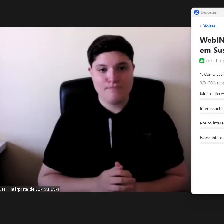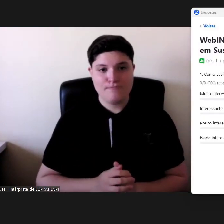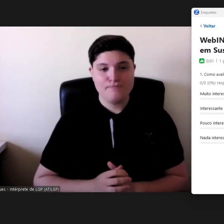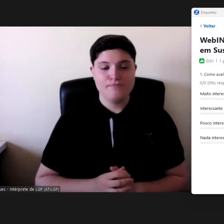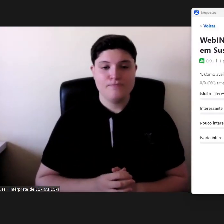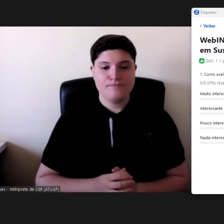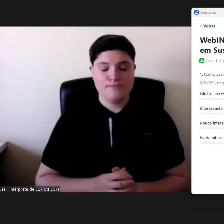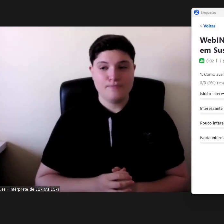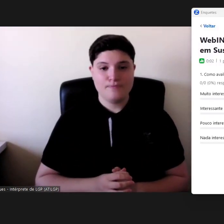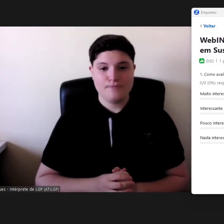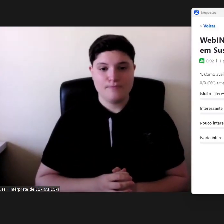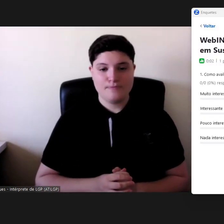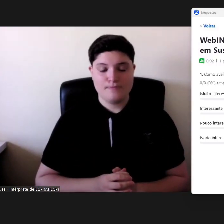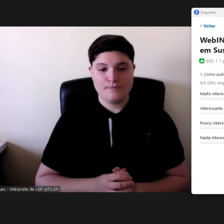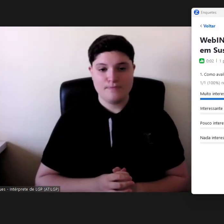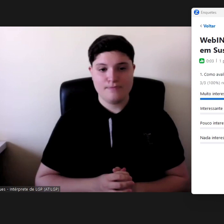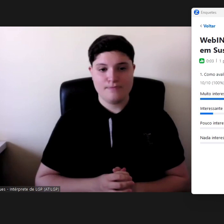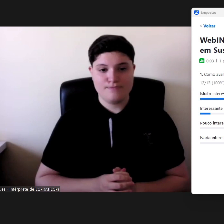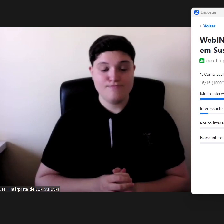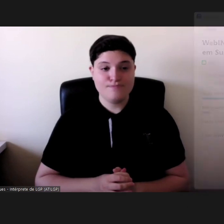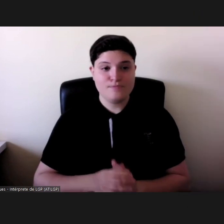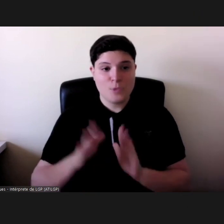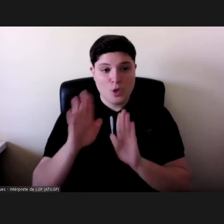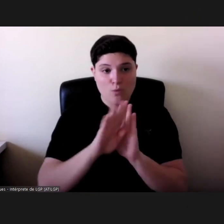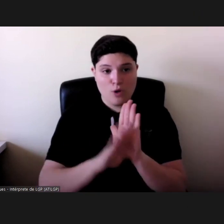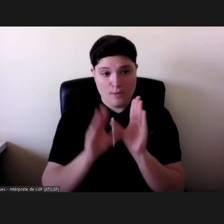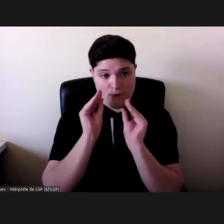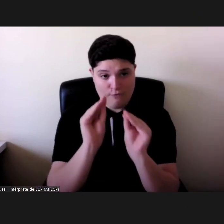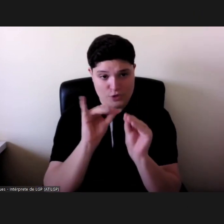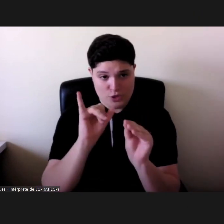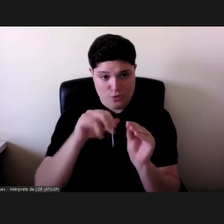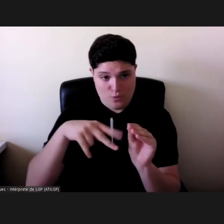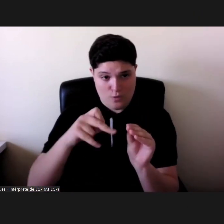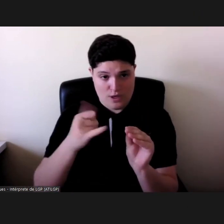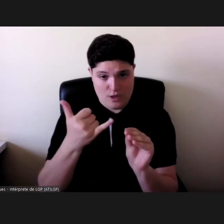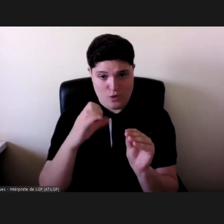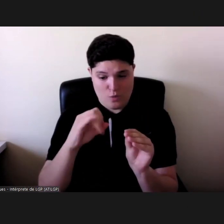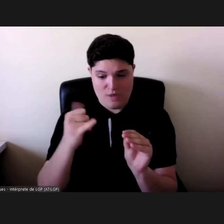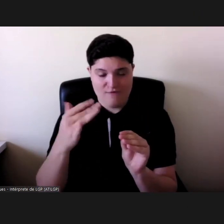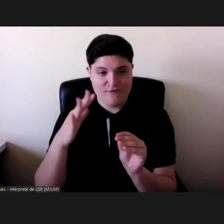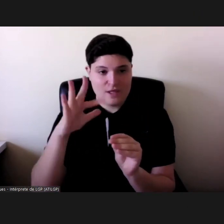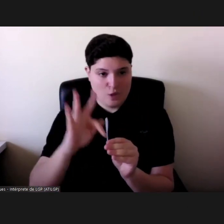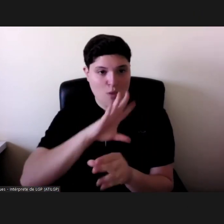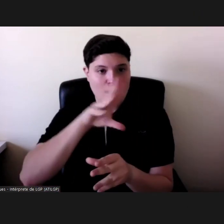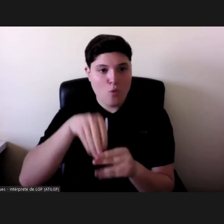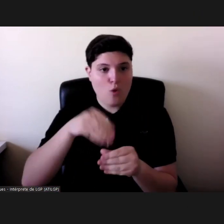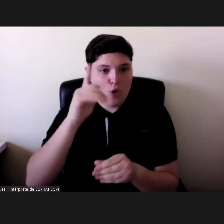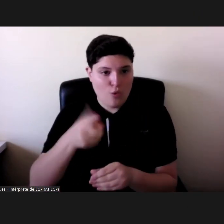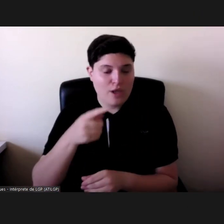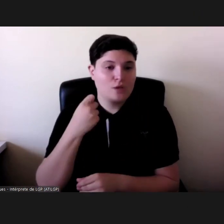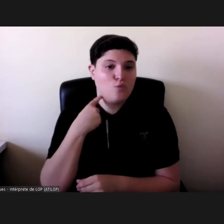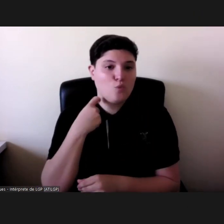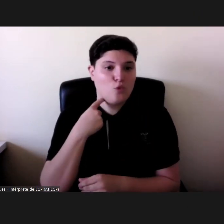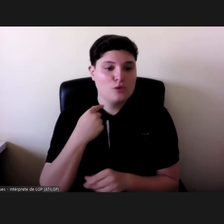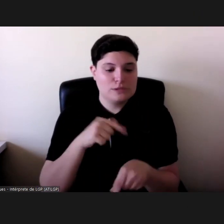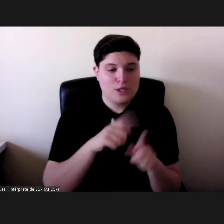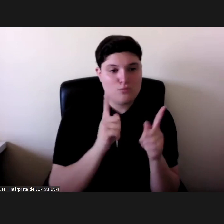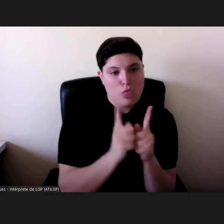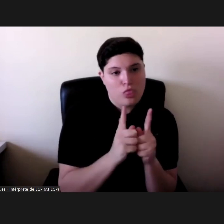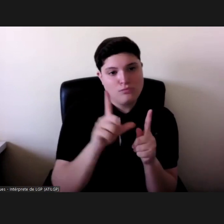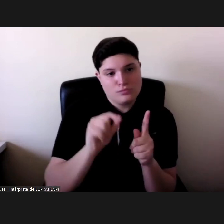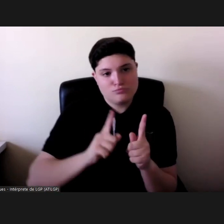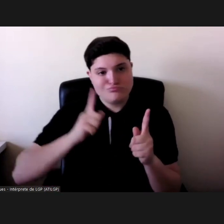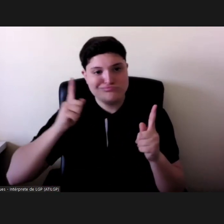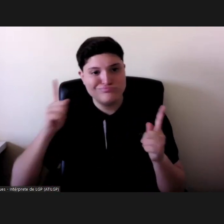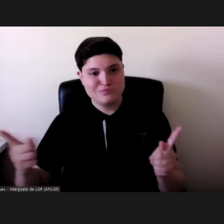classe A+, em termos de eficiência energética, com uma redução de cerca de 75% da emissão de carbono